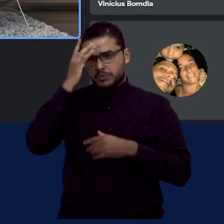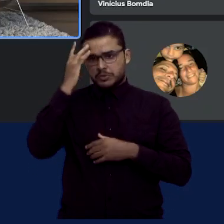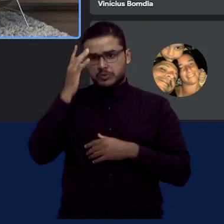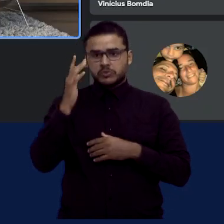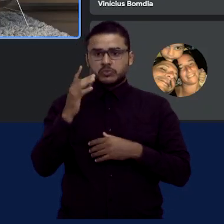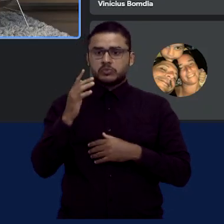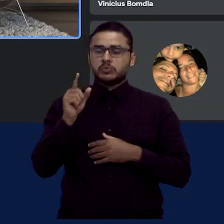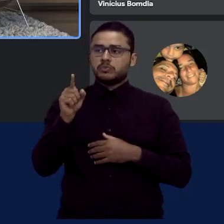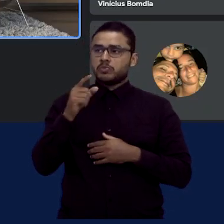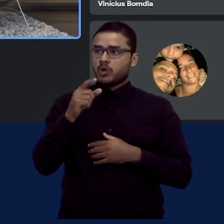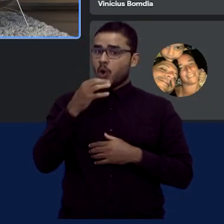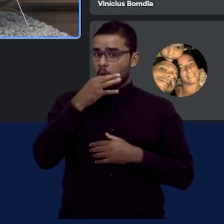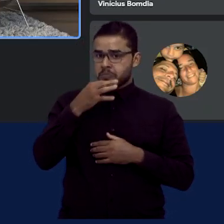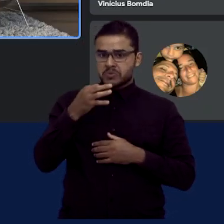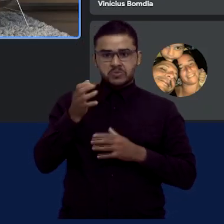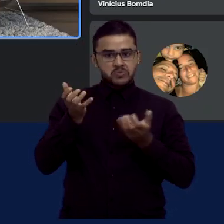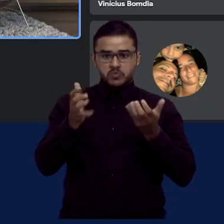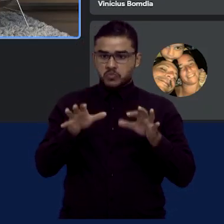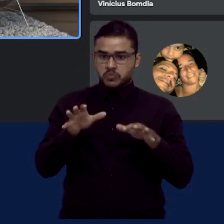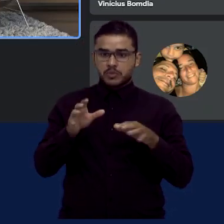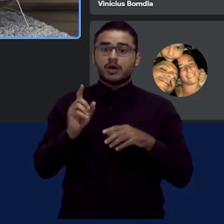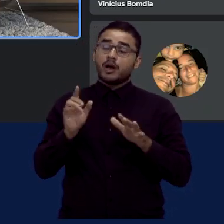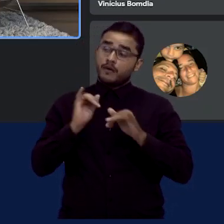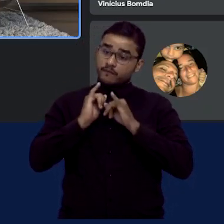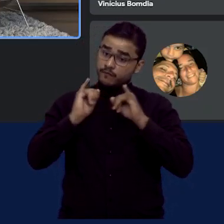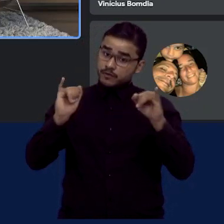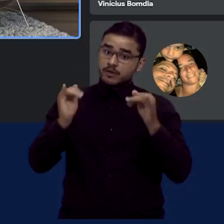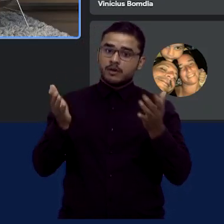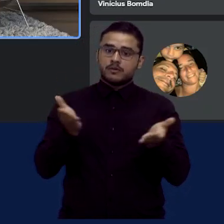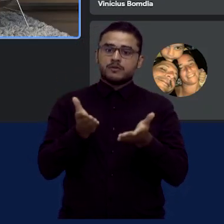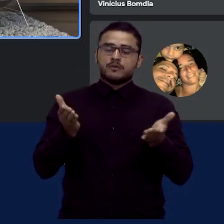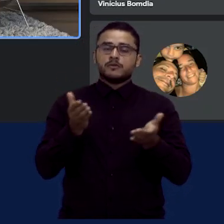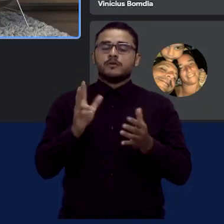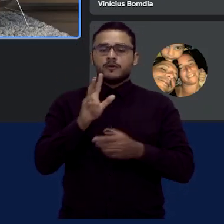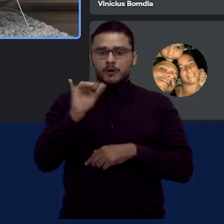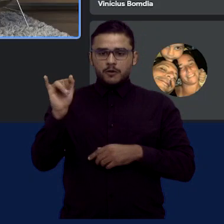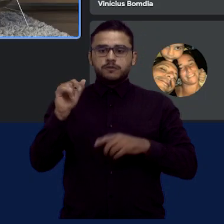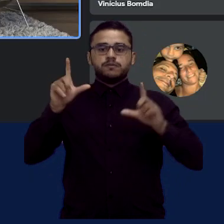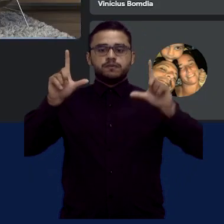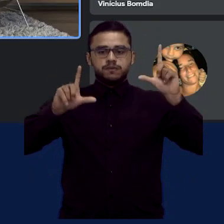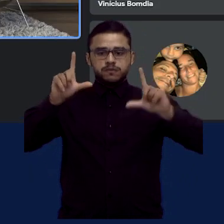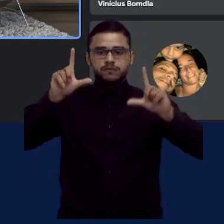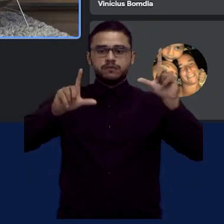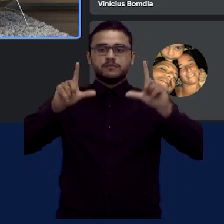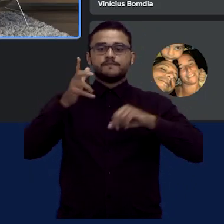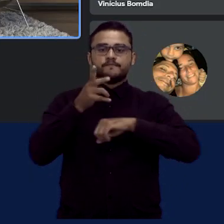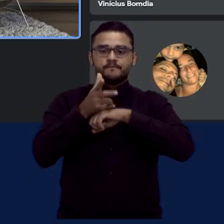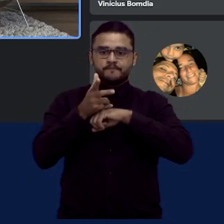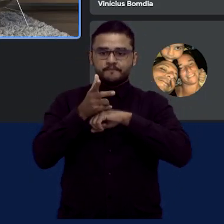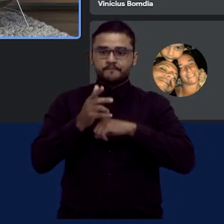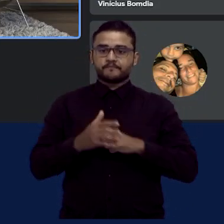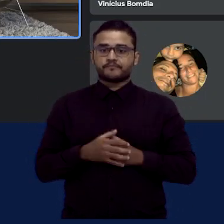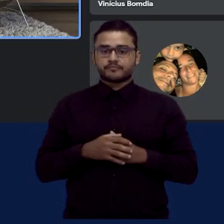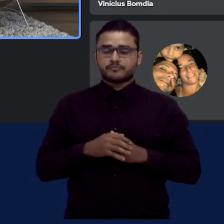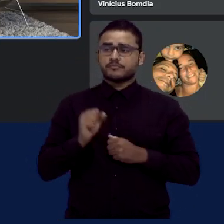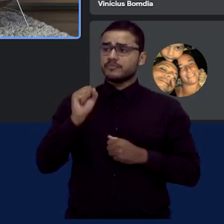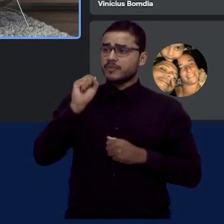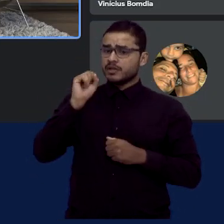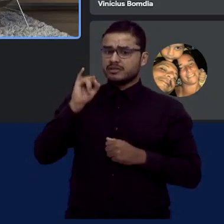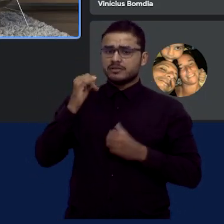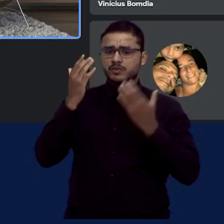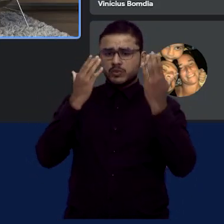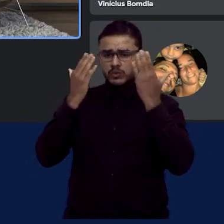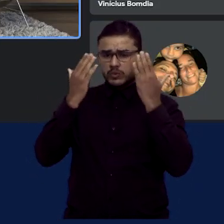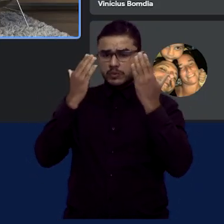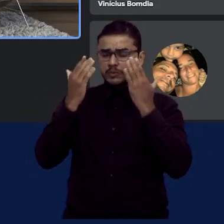isso. Também lembrar da interação, né, dúvidas e comentários a gente reúne a partir do chat, então escrevam,